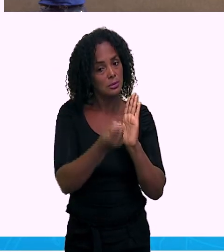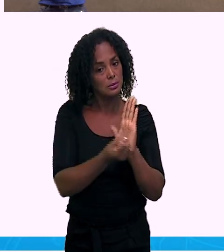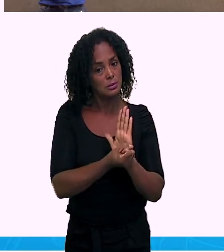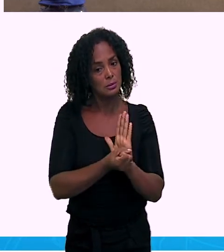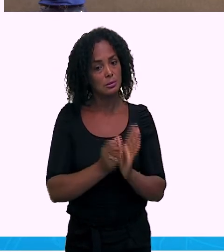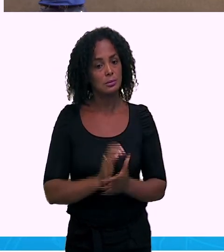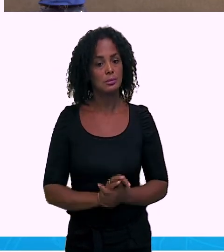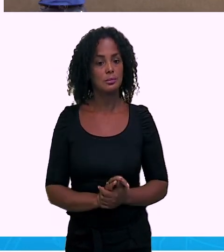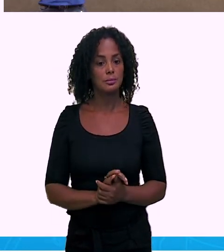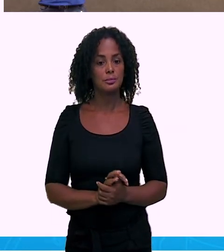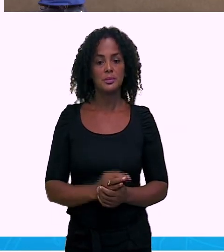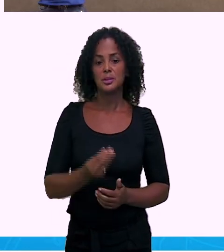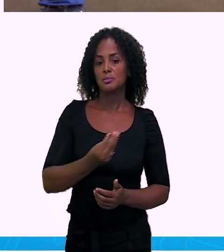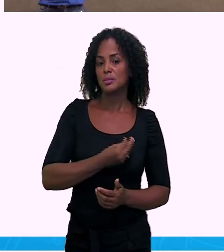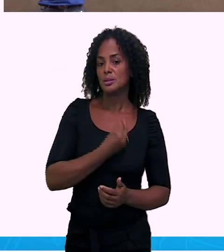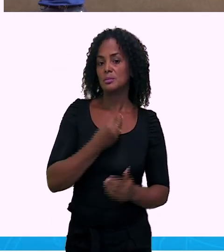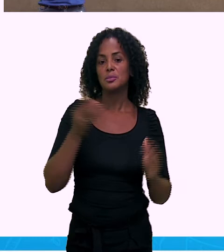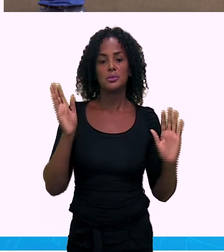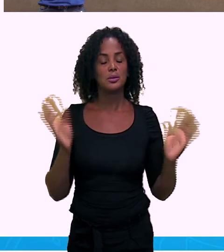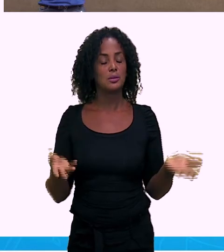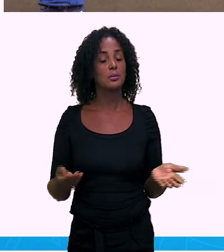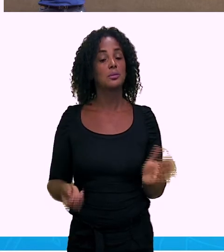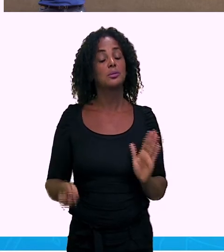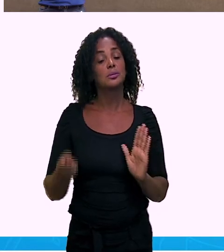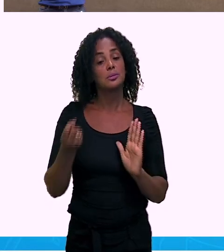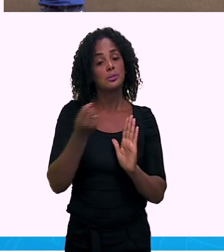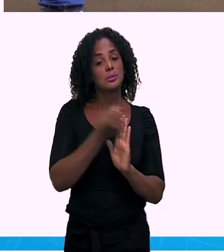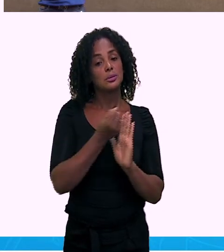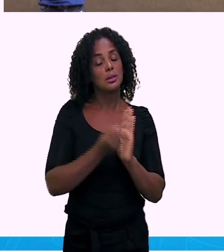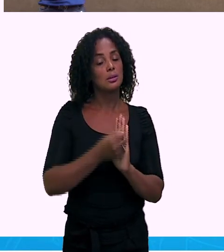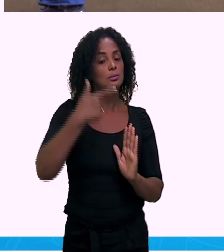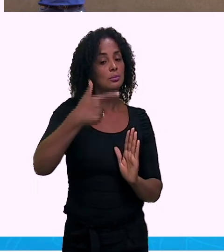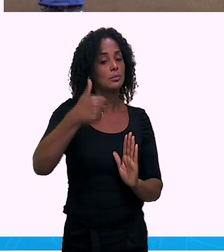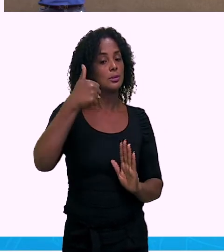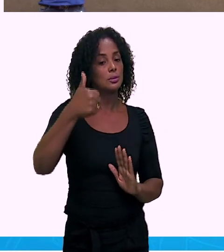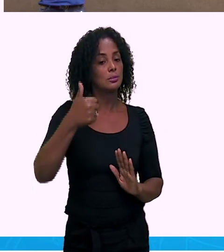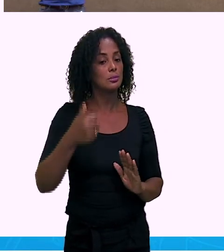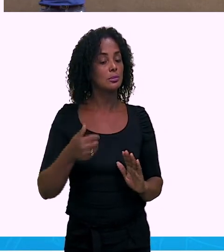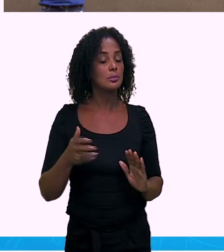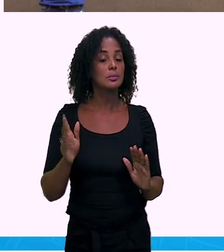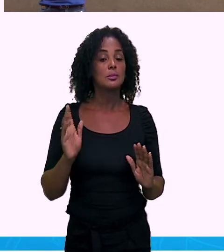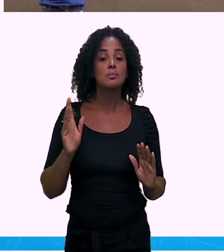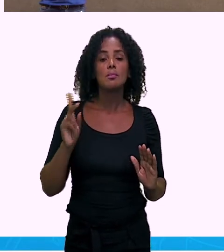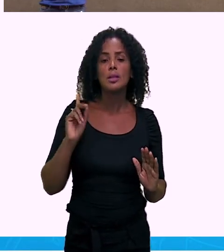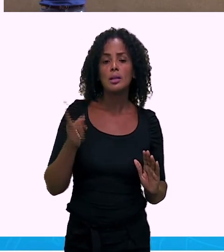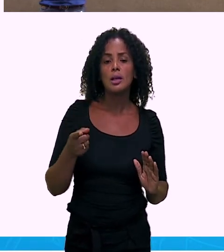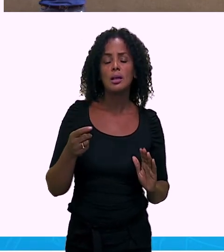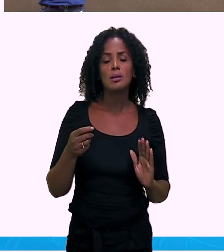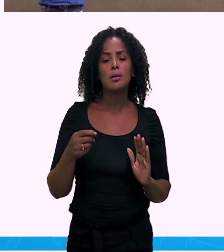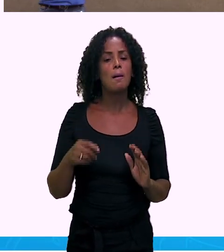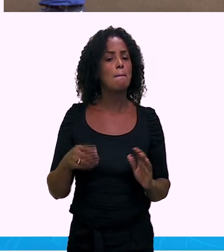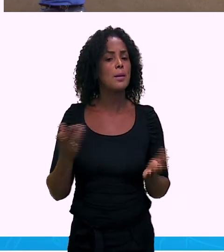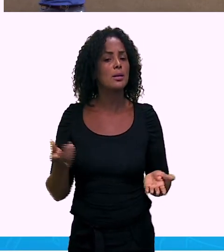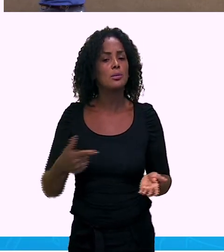saber isso. Vivemos hoje no século 21, que corresponde ao período do